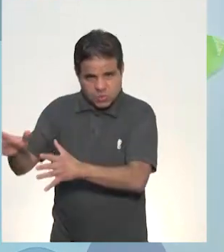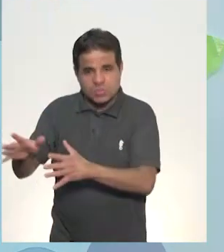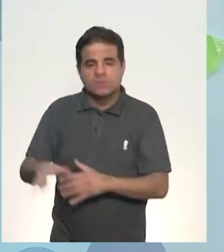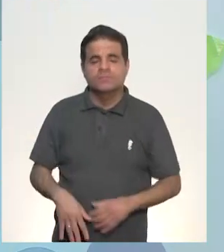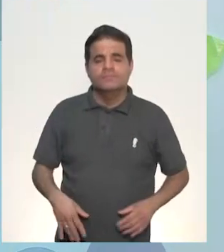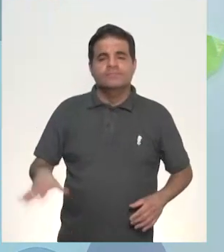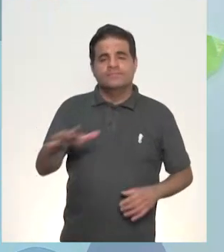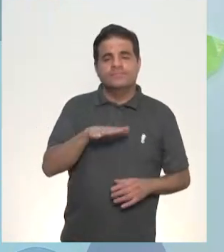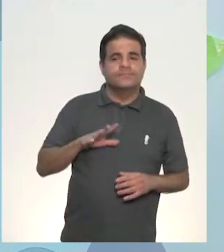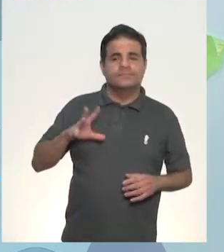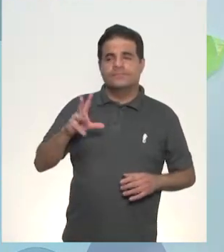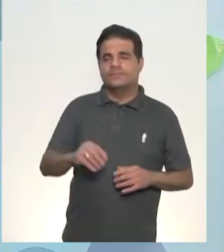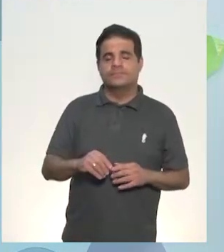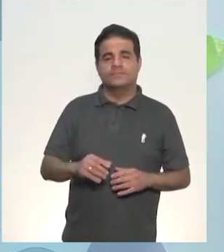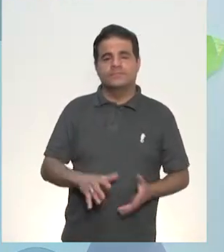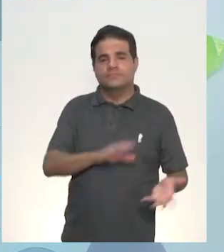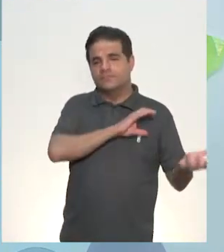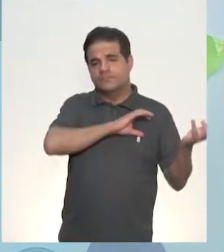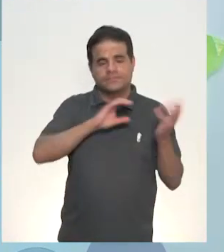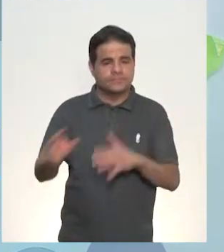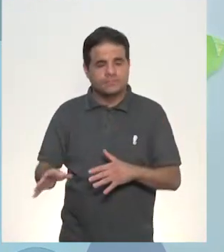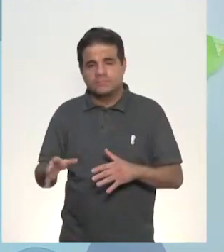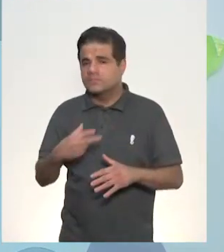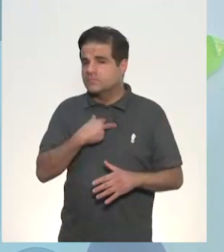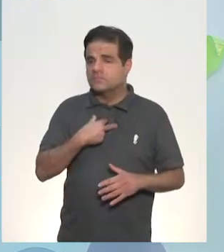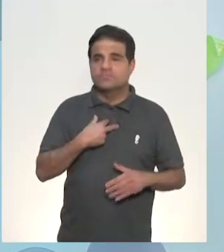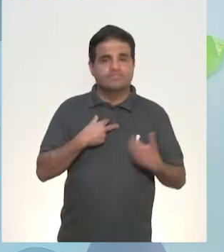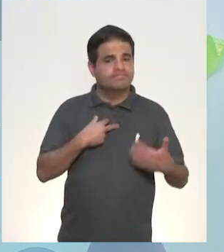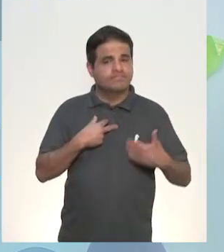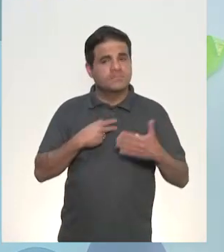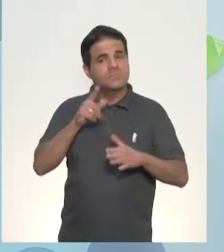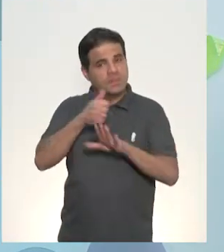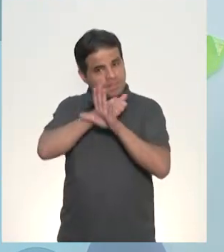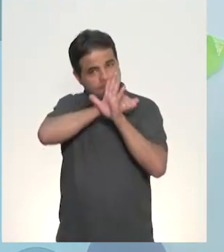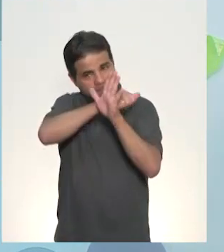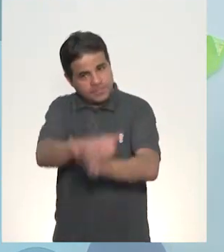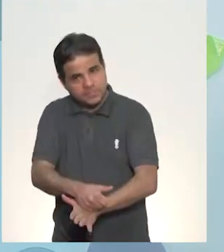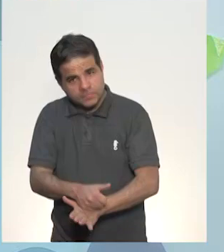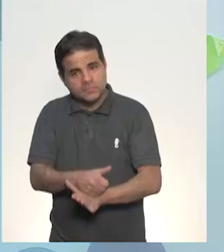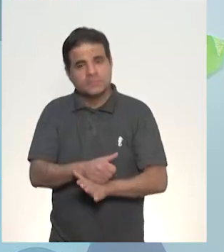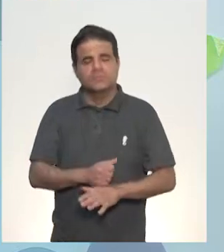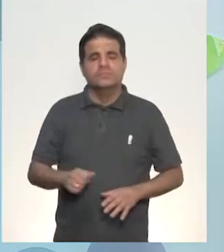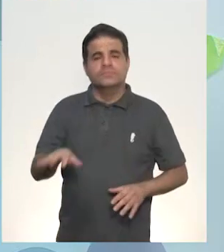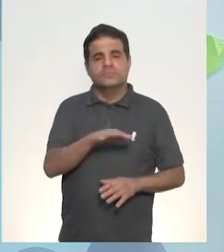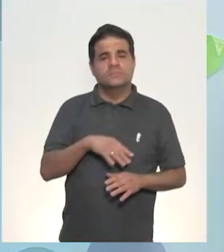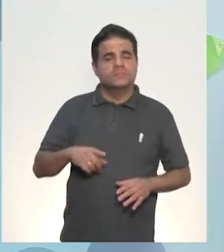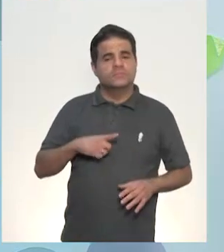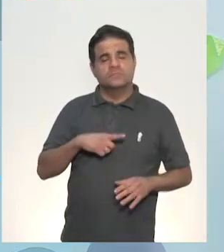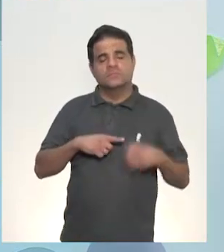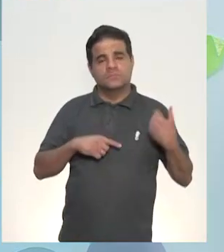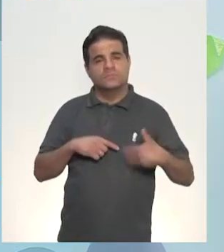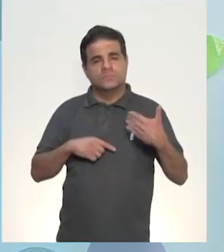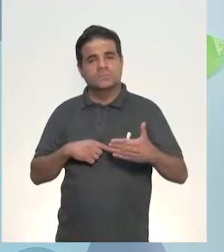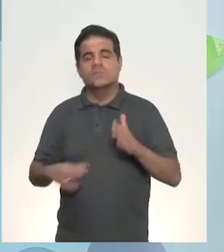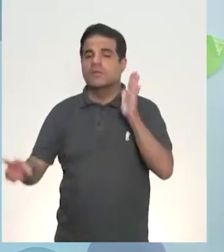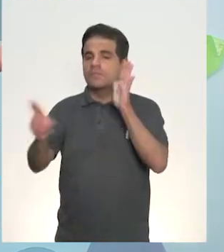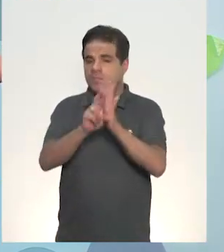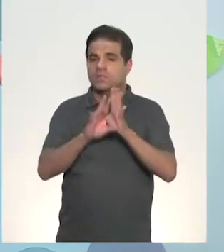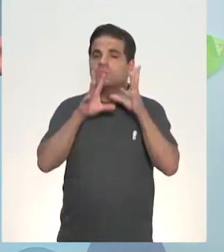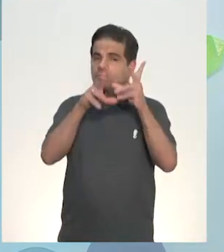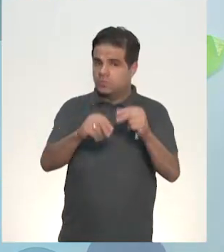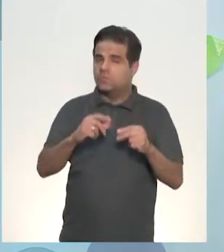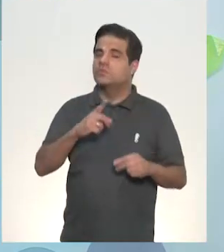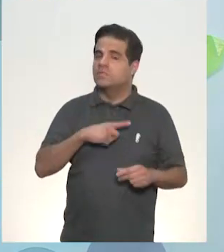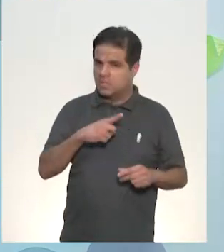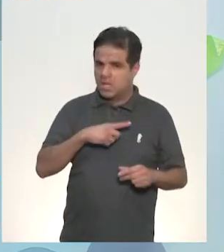a parte pelo todo. Ela agride o vaso, porque não pode agredir a mocinha. Isso é metonímia, a parte pelo todo. Então, quando você pega uma parte que representa o todo, você tem